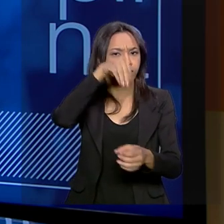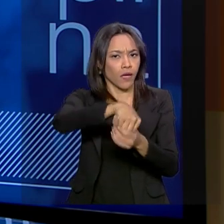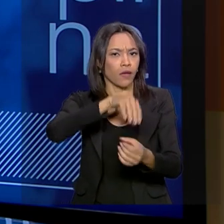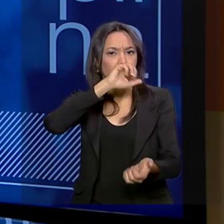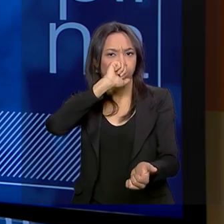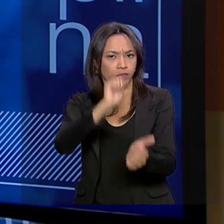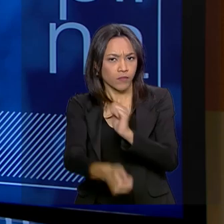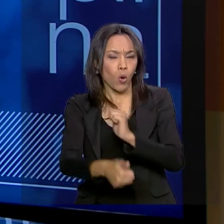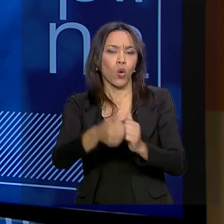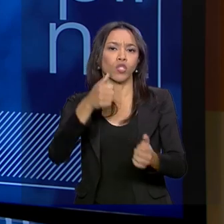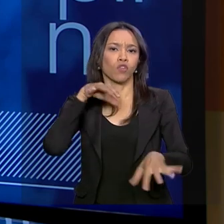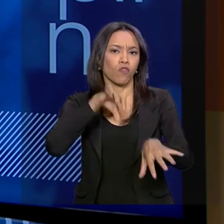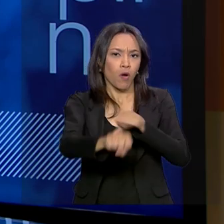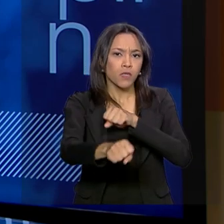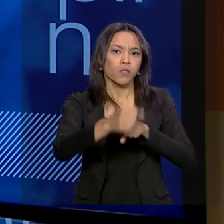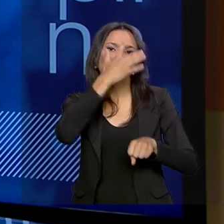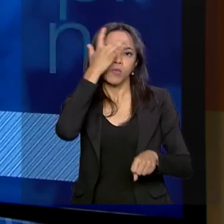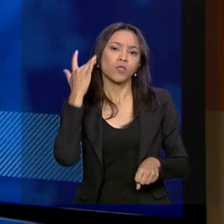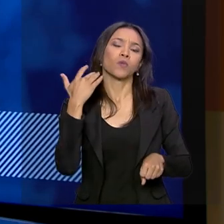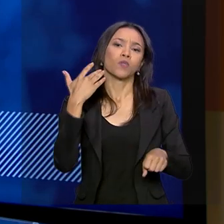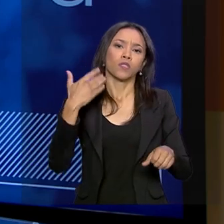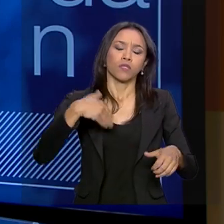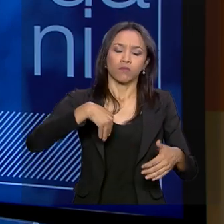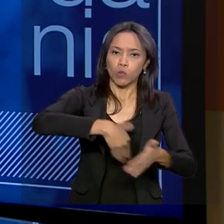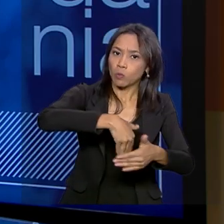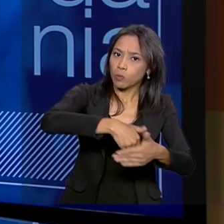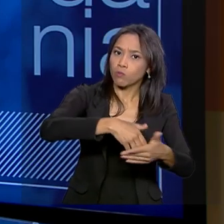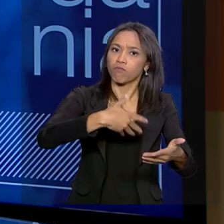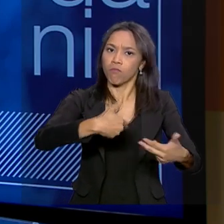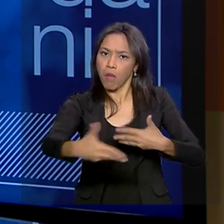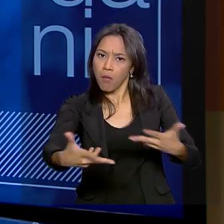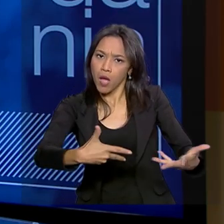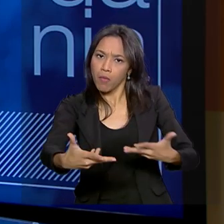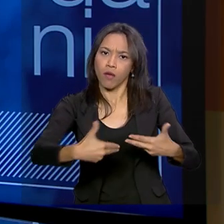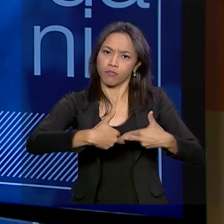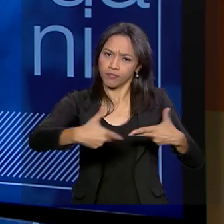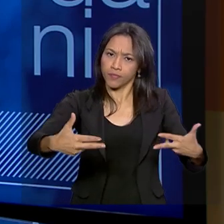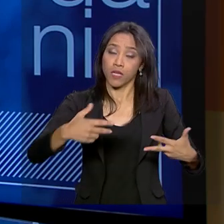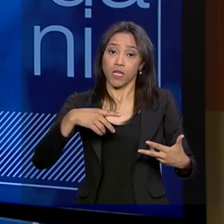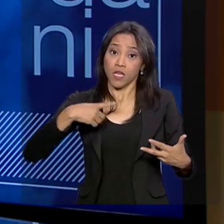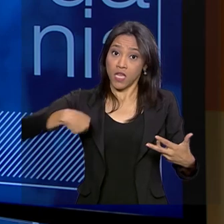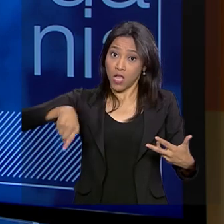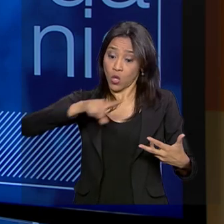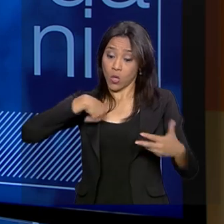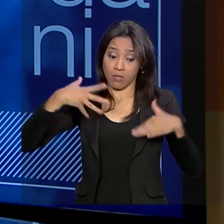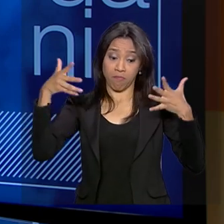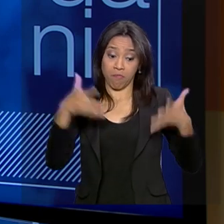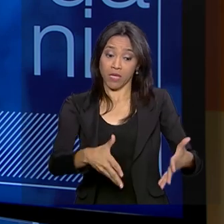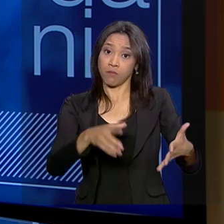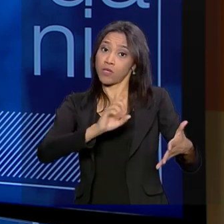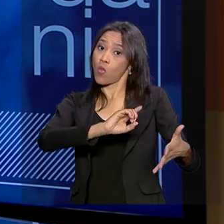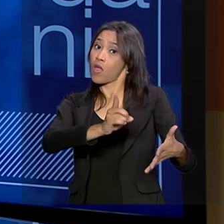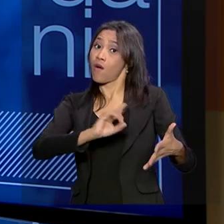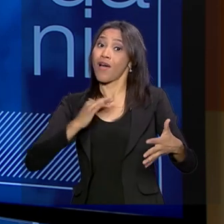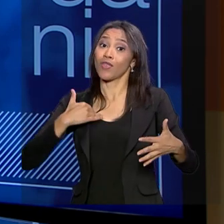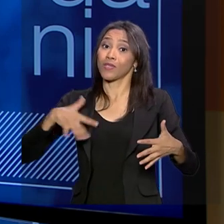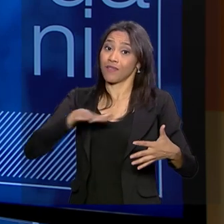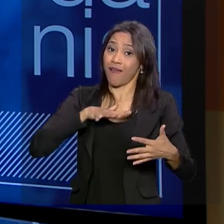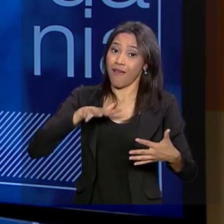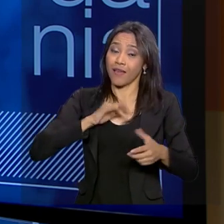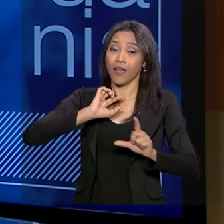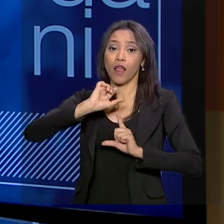há formação de atletas, e isso nós tivemos a oportunidade. E a nossa participação lá não é nessa área do futebol, é mais na área logística. É